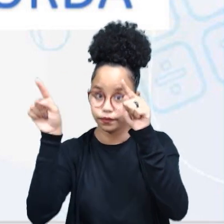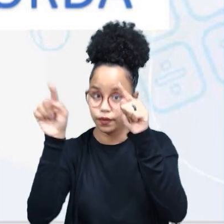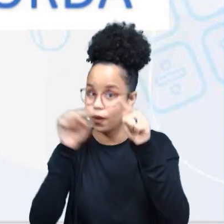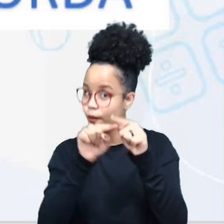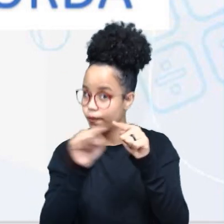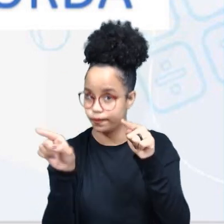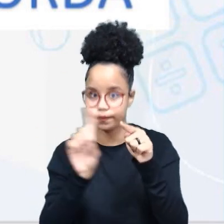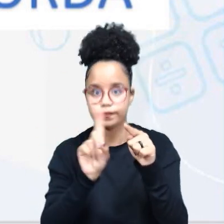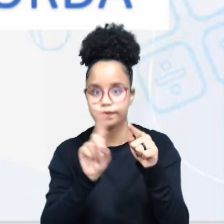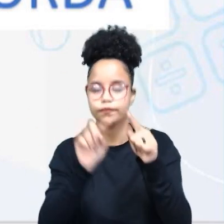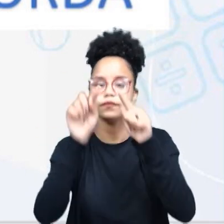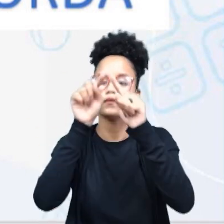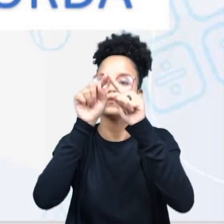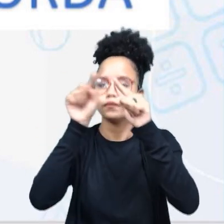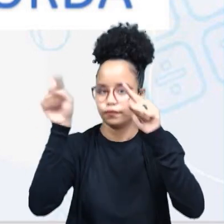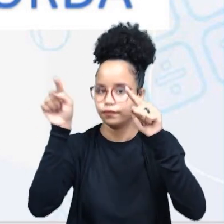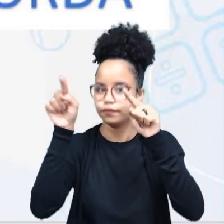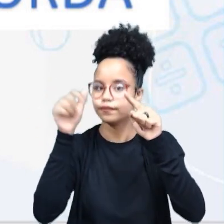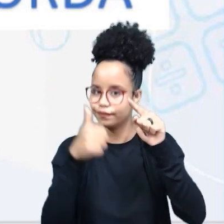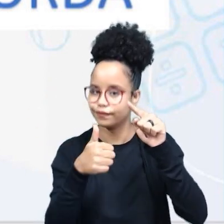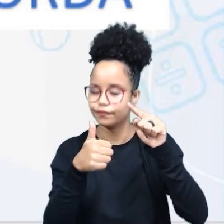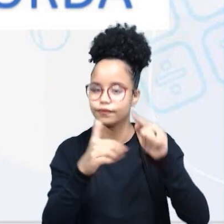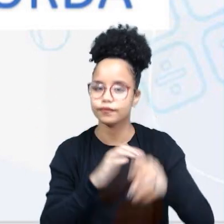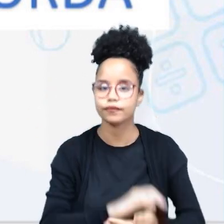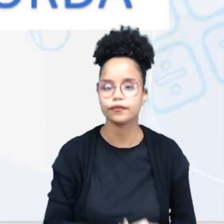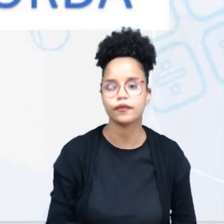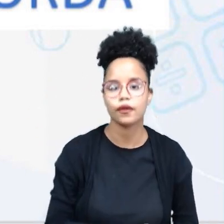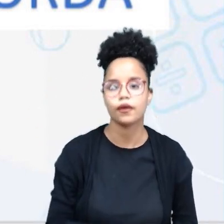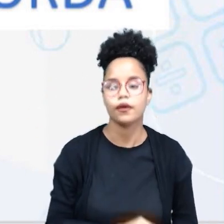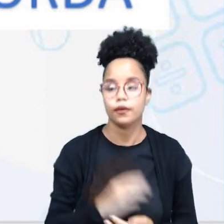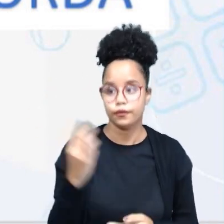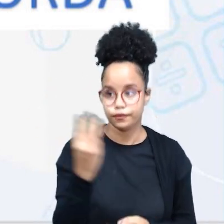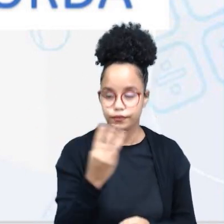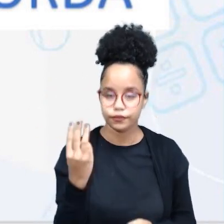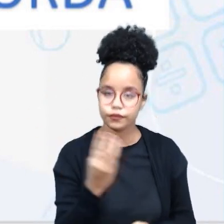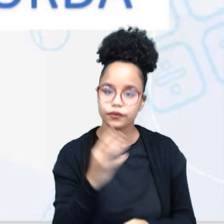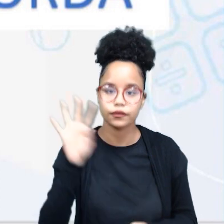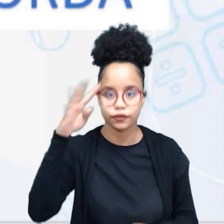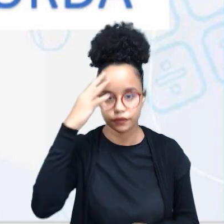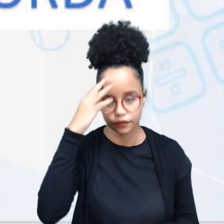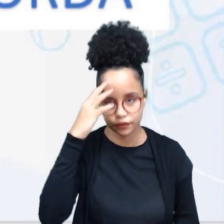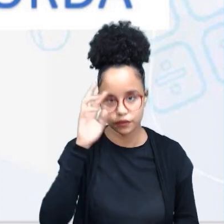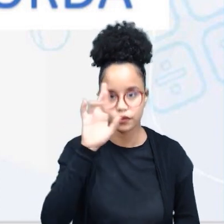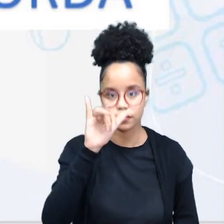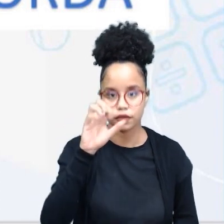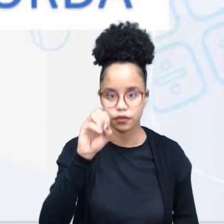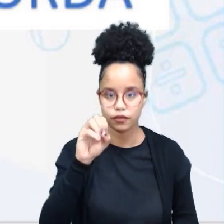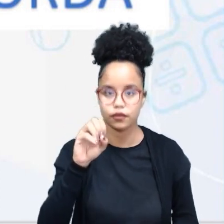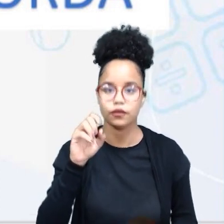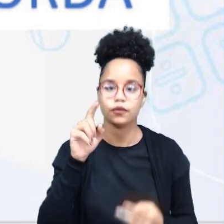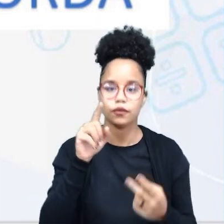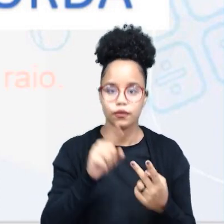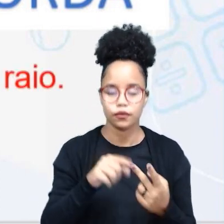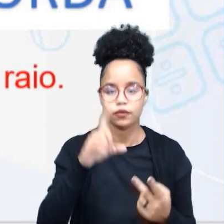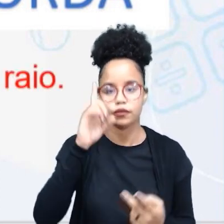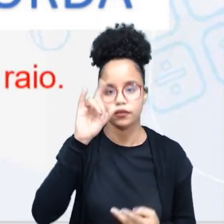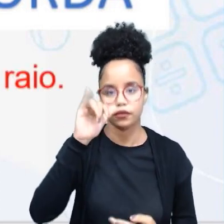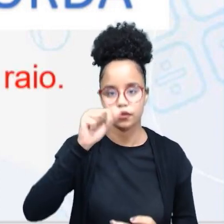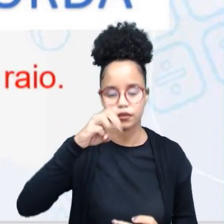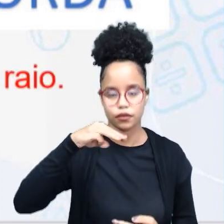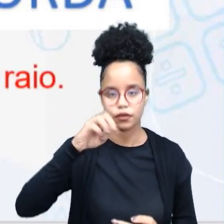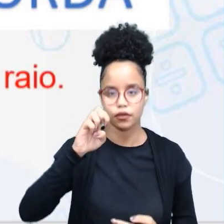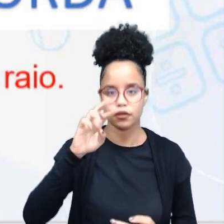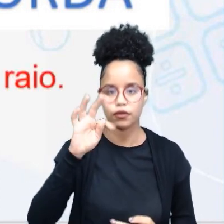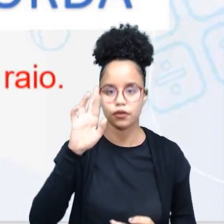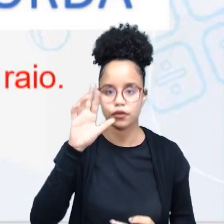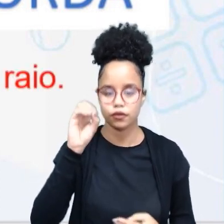mas não passa pelo centro tá Então essas são as três definições raio diâmetro e corda e v se